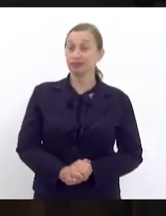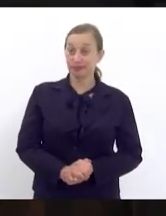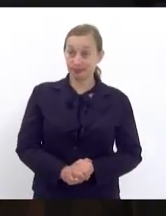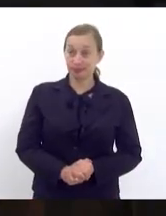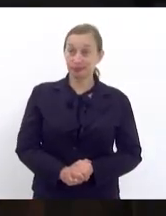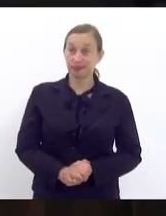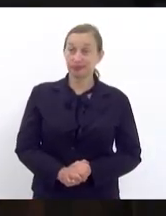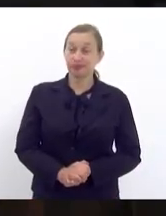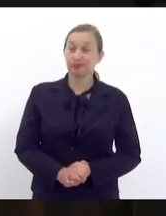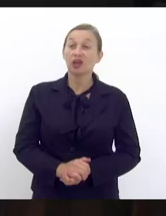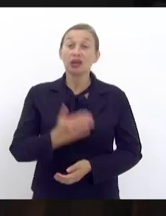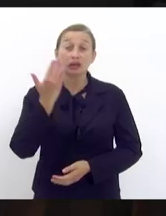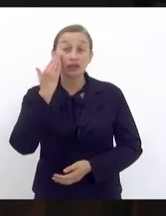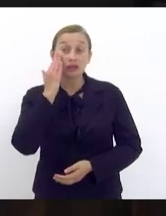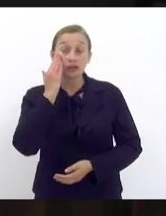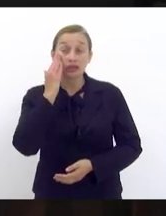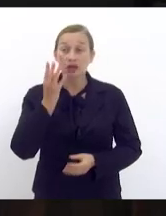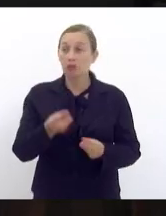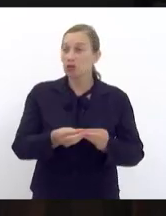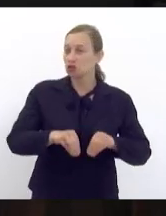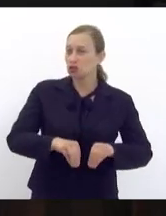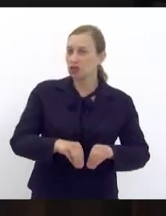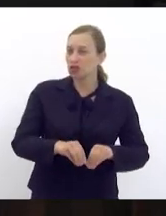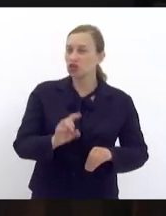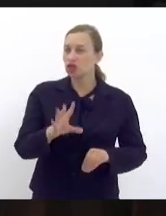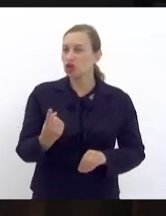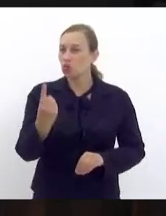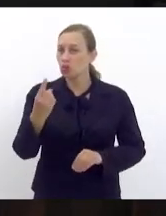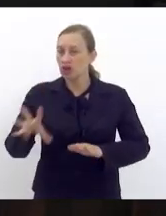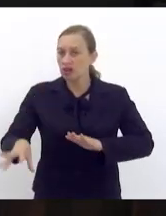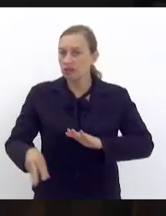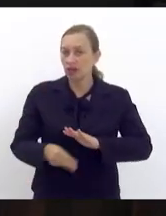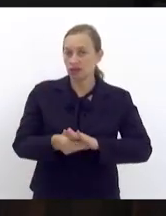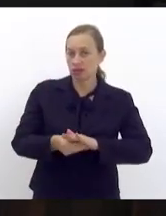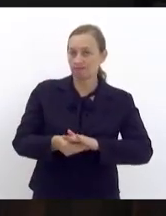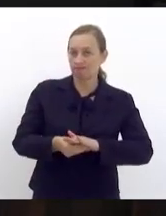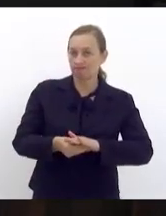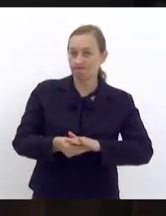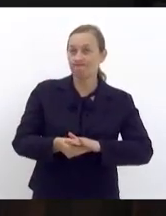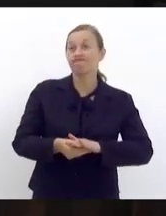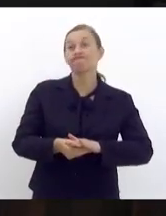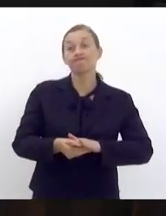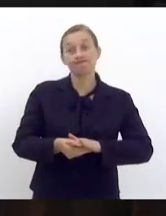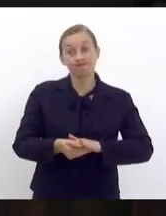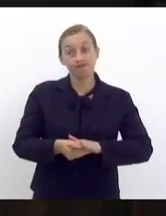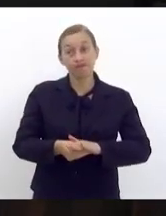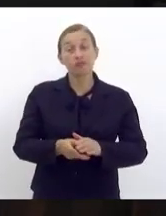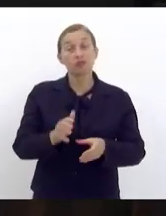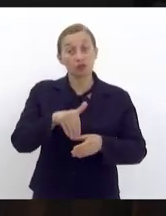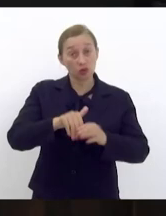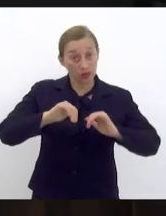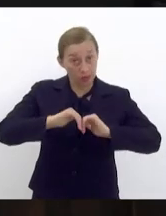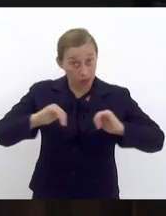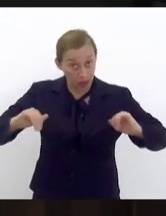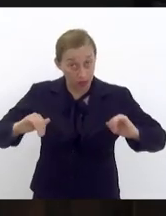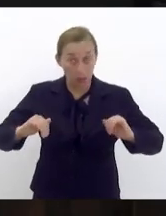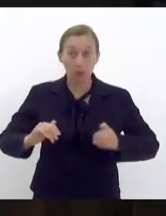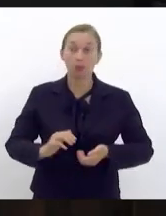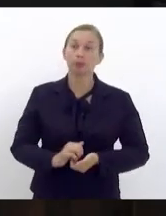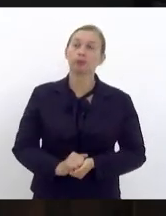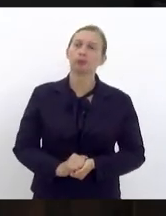que a gente entende que fica prejudicado porque a gente só tem uma emenda. Vai ser votado separadamente.